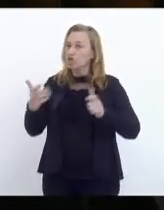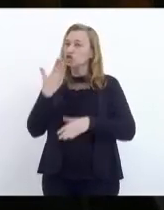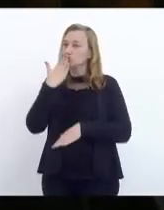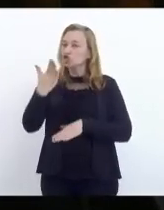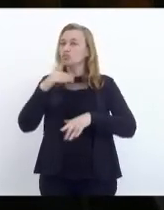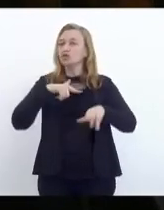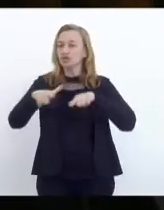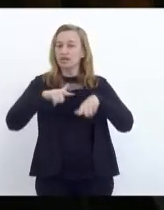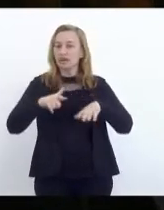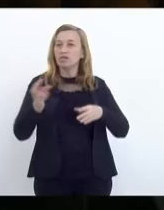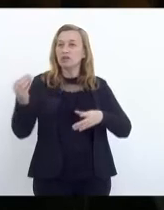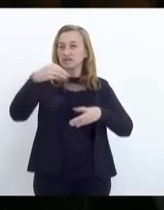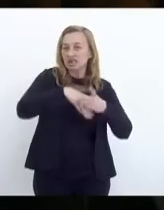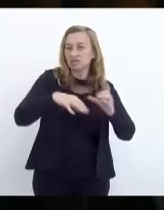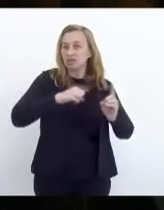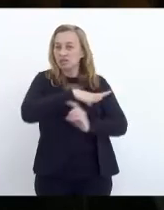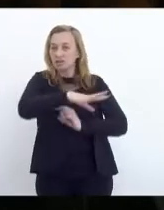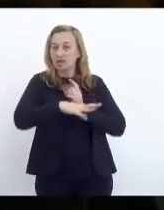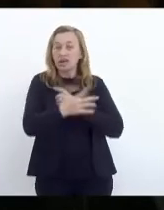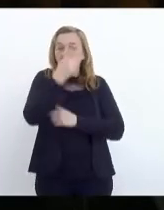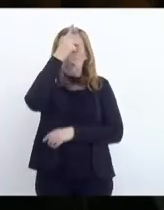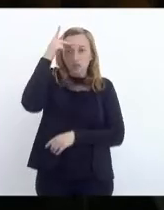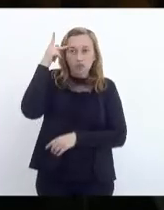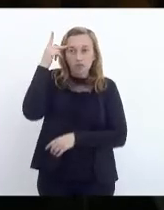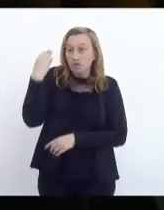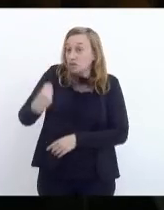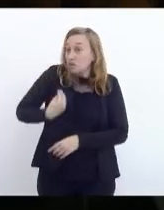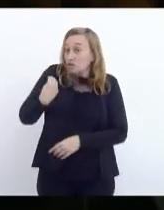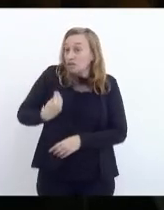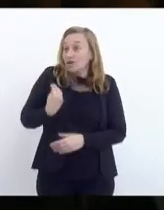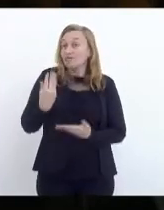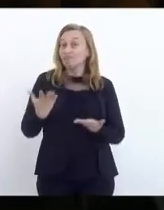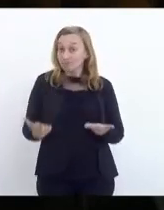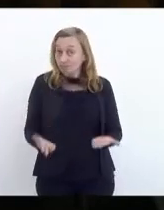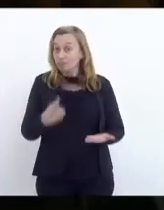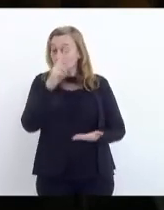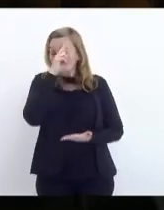na sociedade e as pessoas estão sobrevivendo disso.